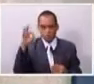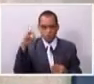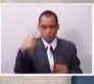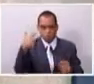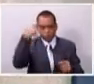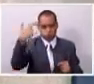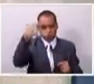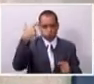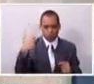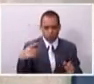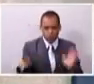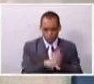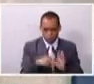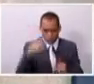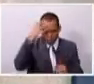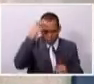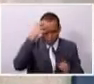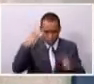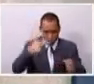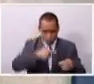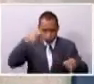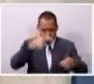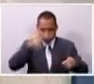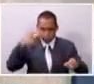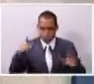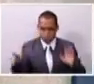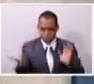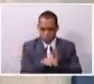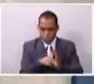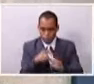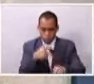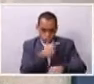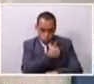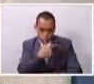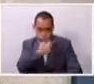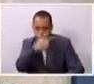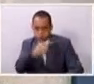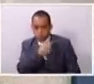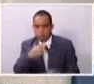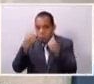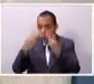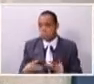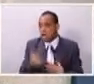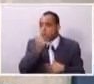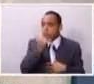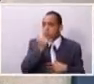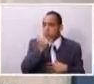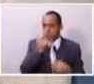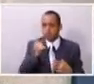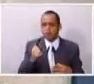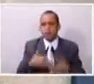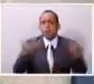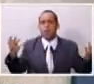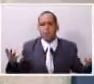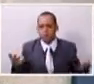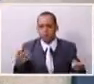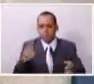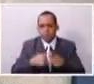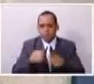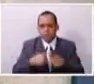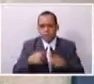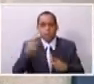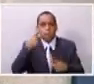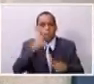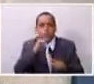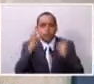cabeça? Atirou na própria barriga? Atirou no próprio ombro para justificar uma ocorrência? Qual a intenção de um pai de